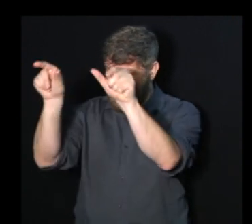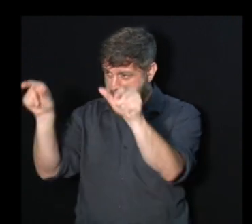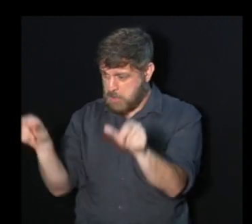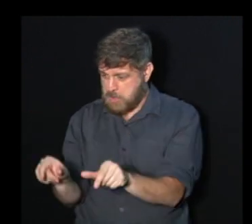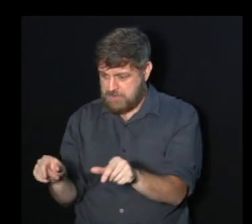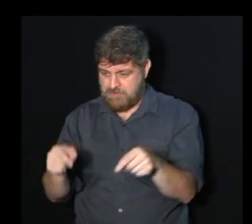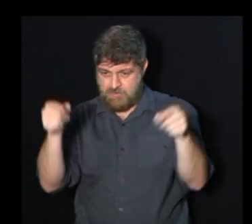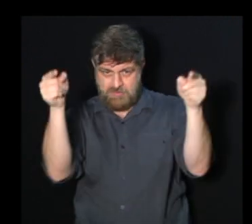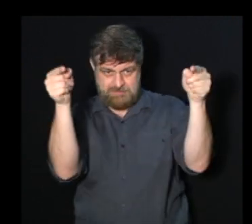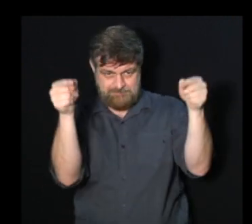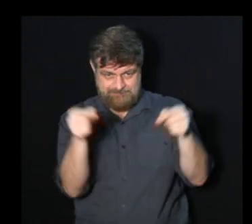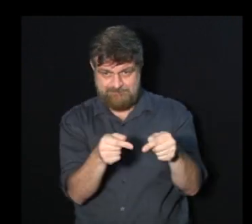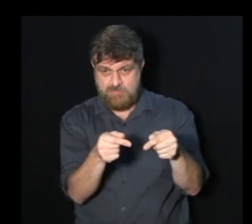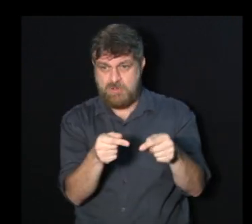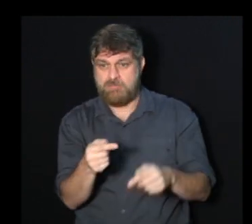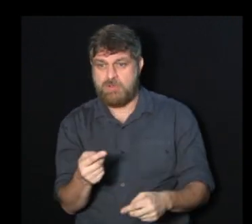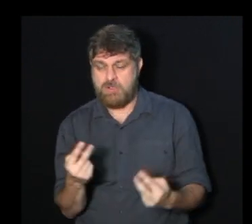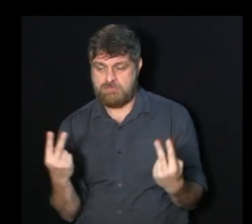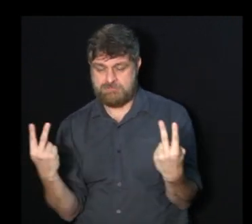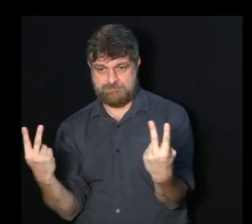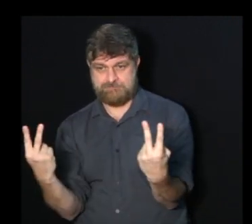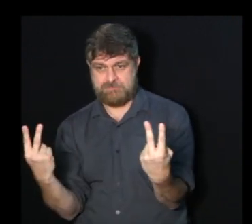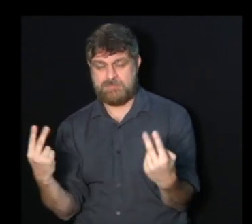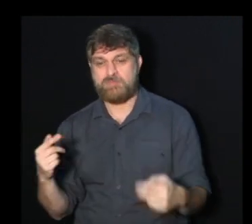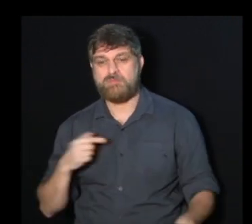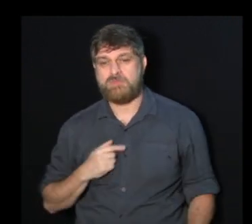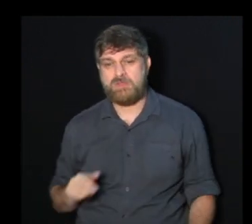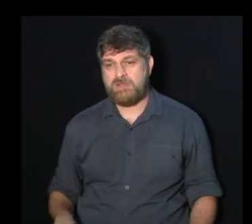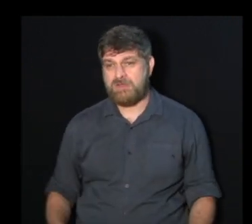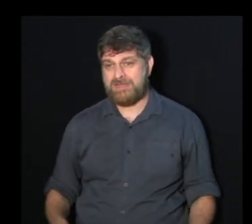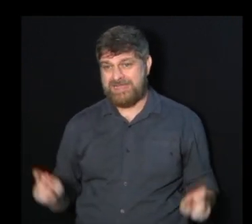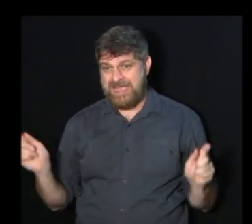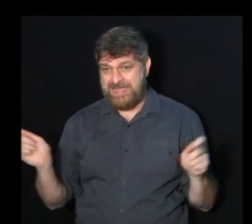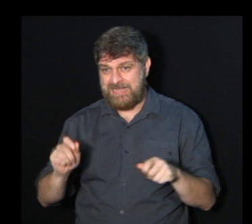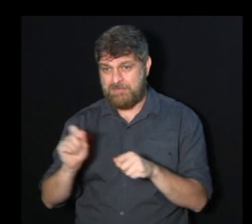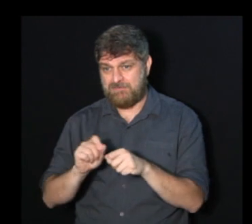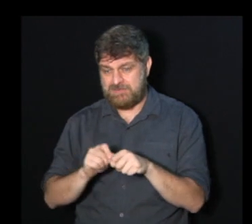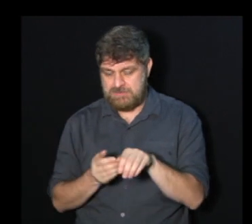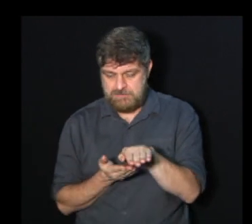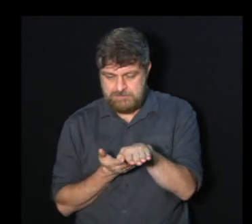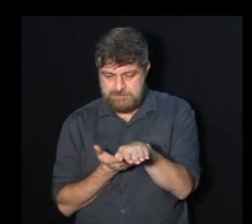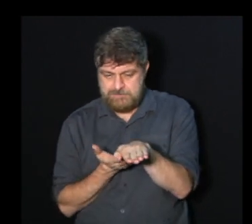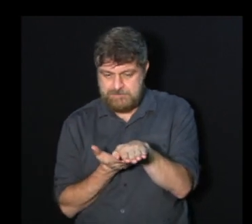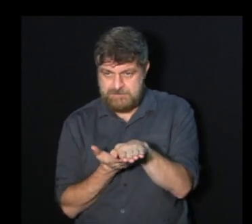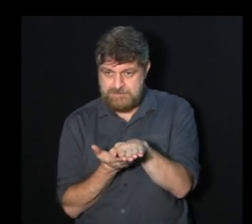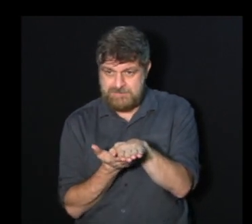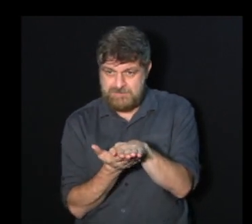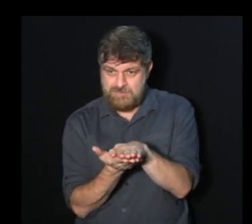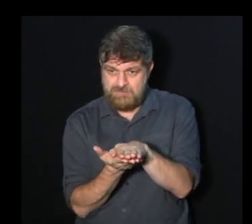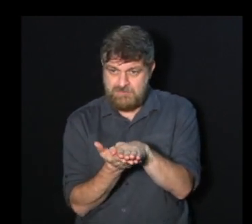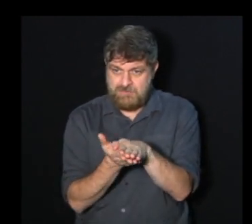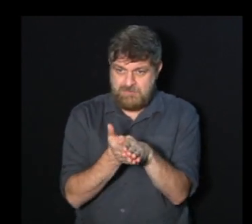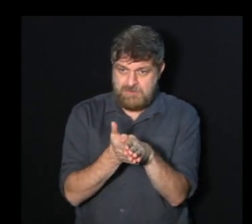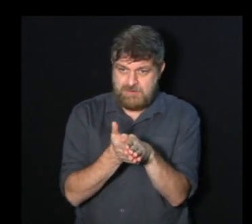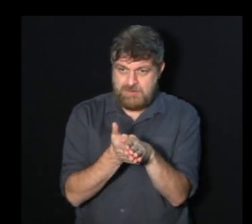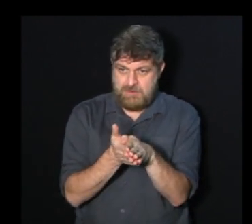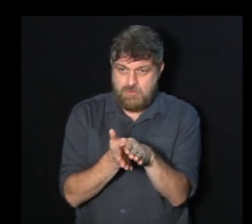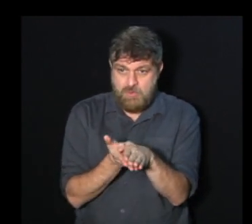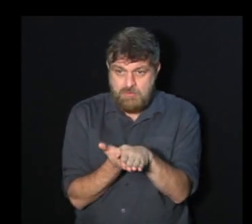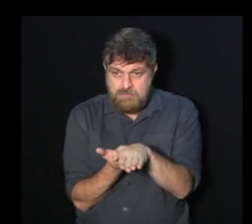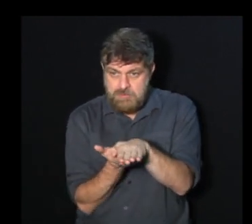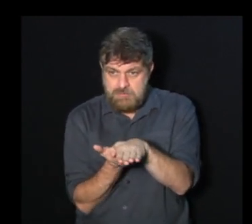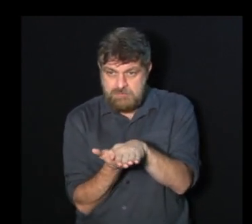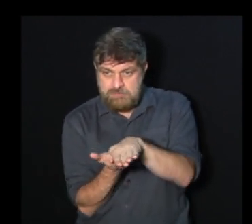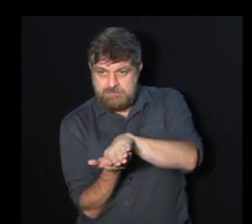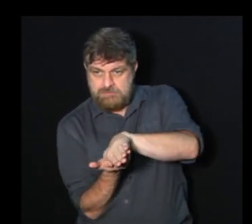no início do tratamento de uma osteoartrose de joelho, ele consegue fazer uma cunha varizante ou uma cunha valgizante. Ele